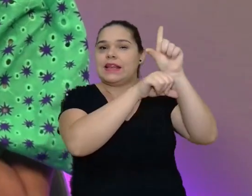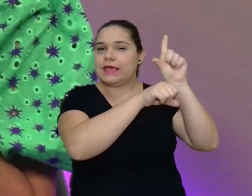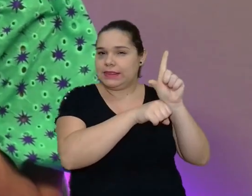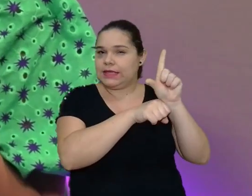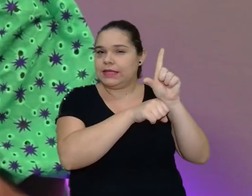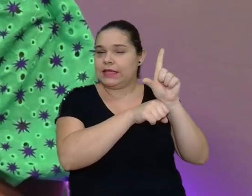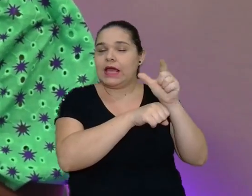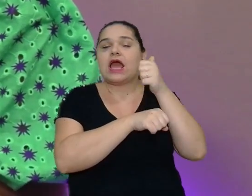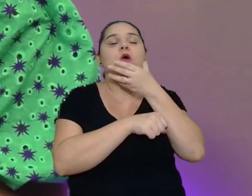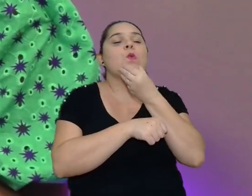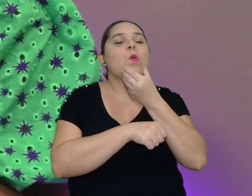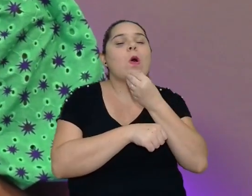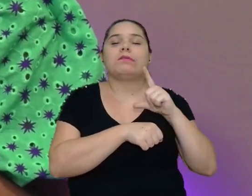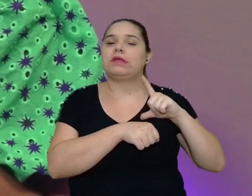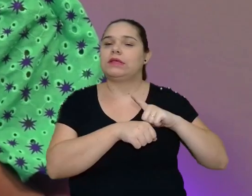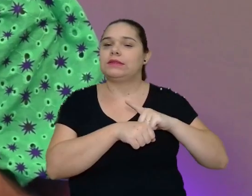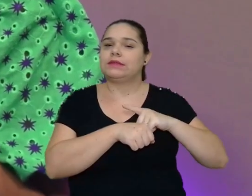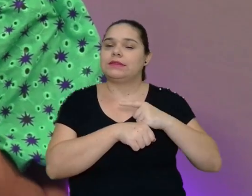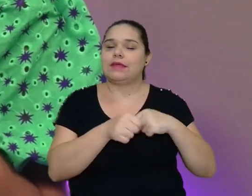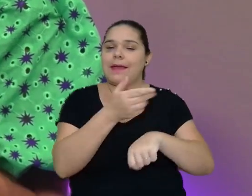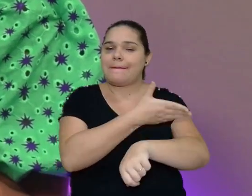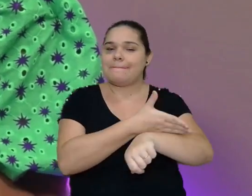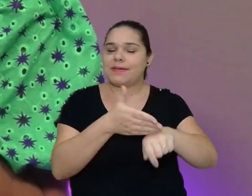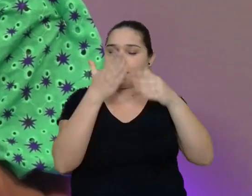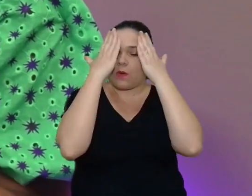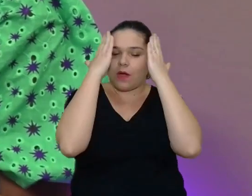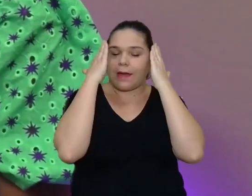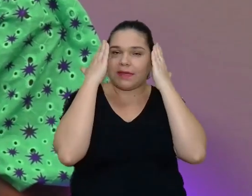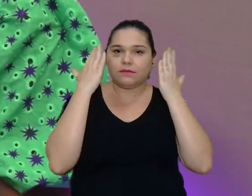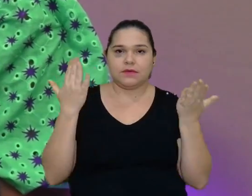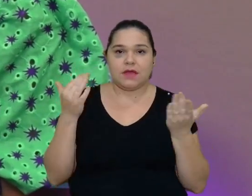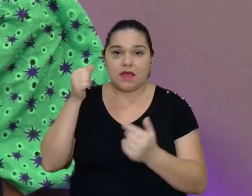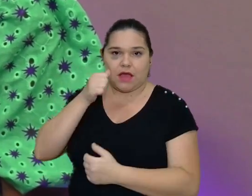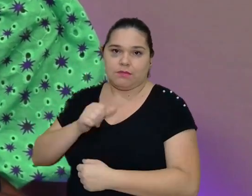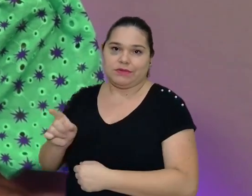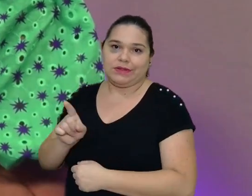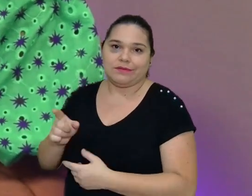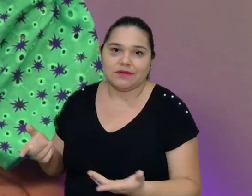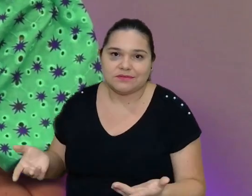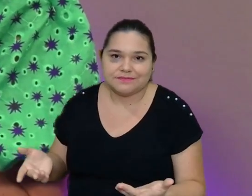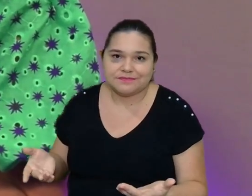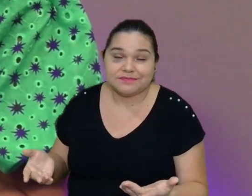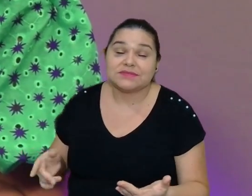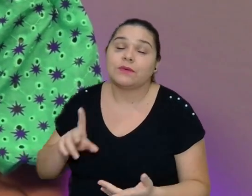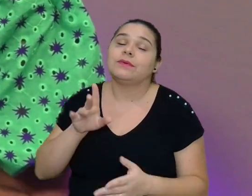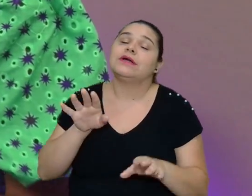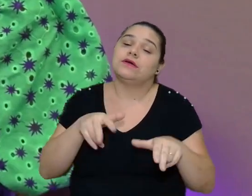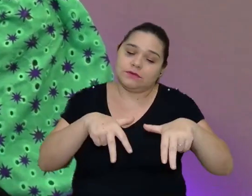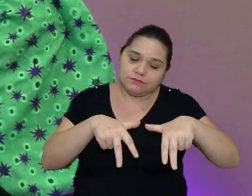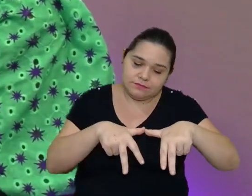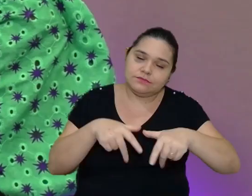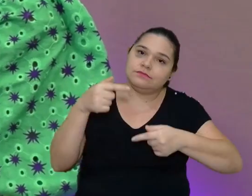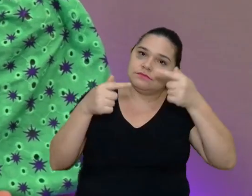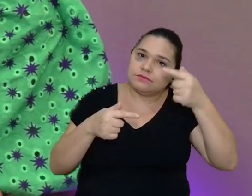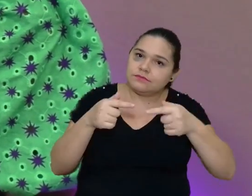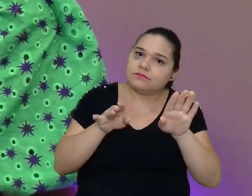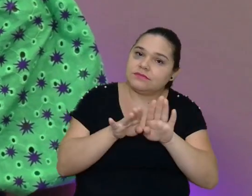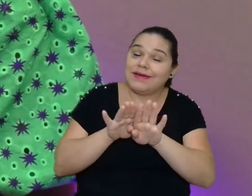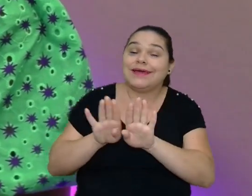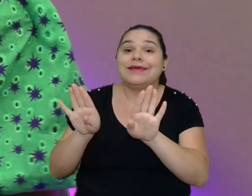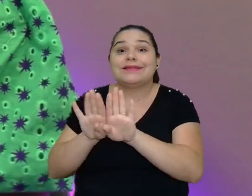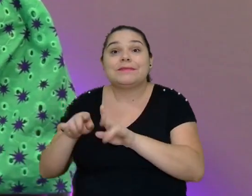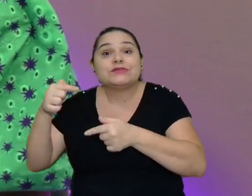para o cargo, então acho que passa por um debate de signos e códigos, que é muito importante ser feito, e principalmente por um debate de saúde dentro